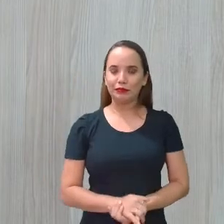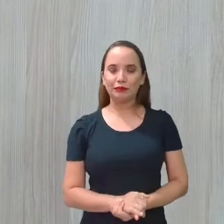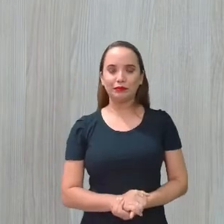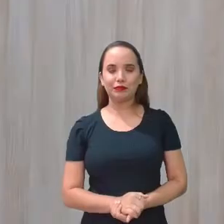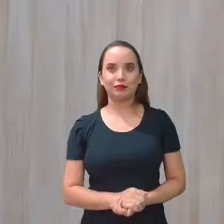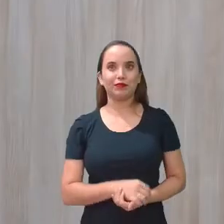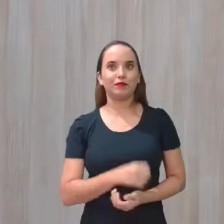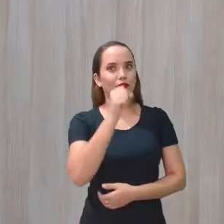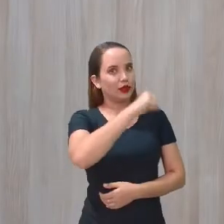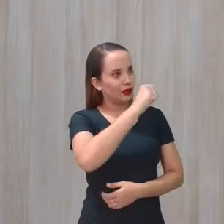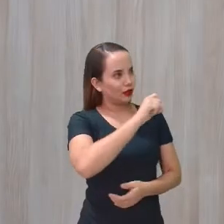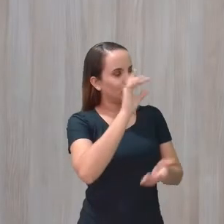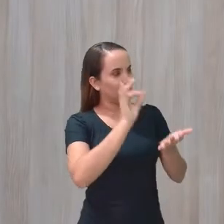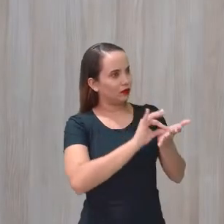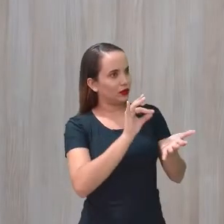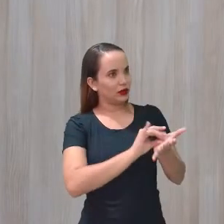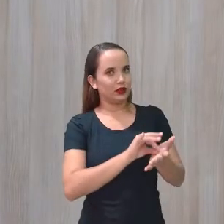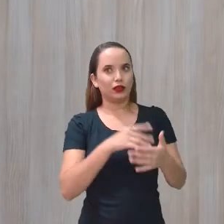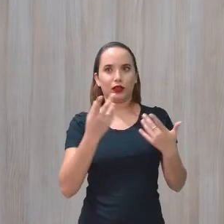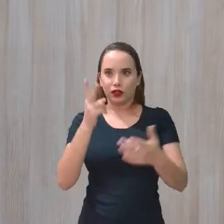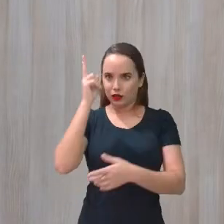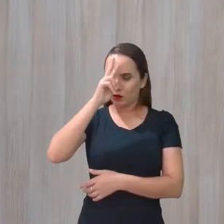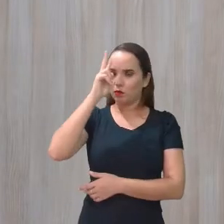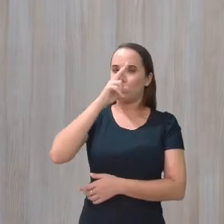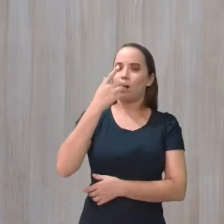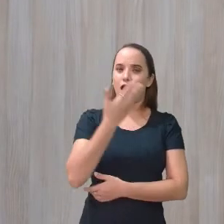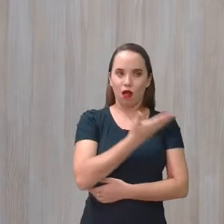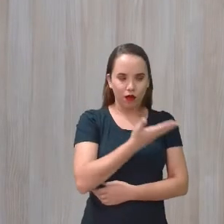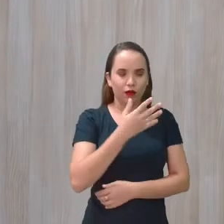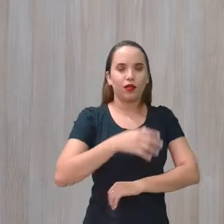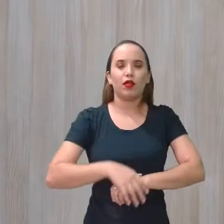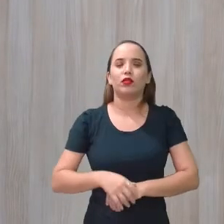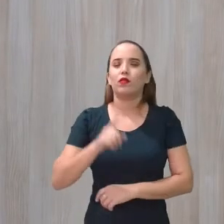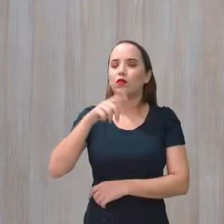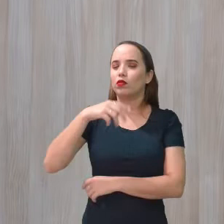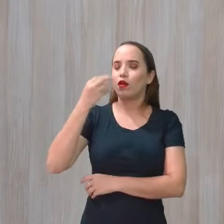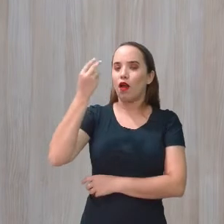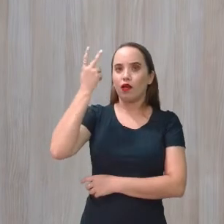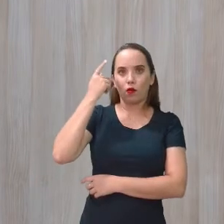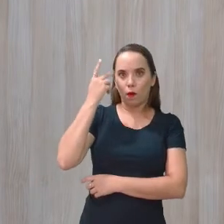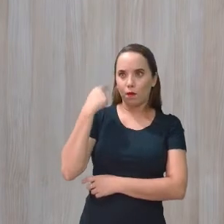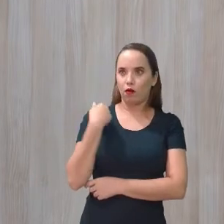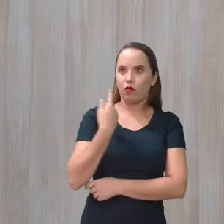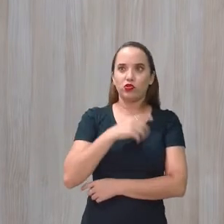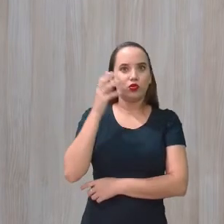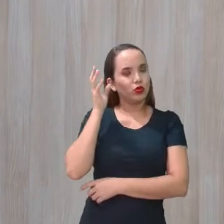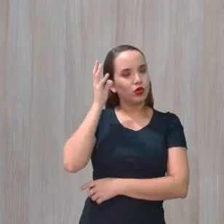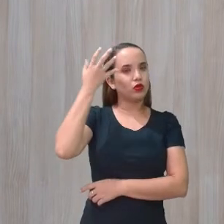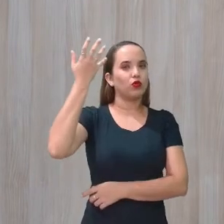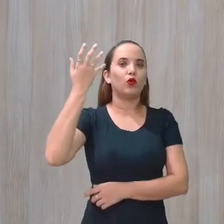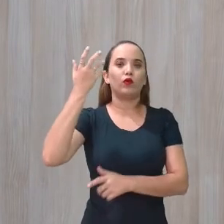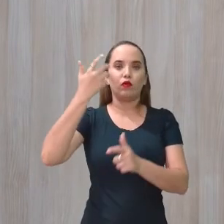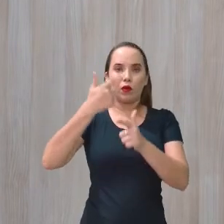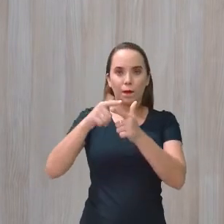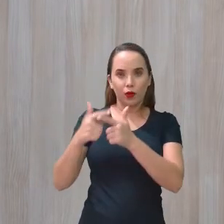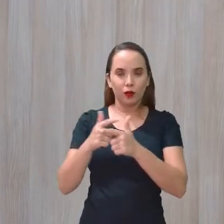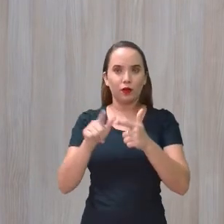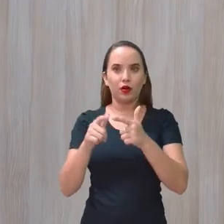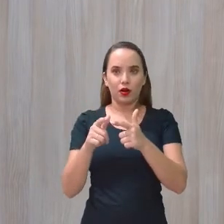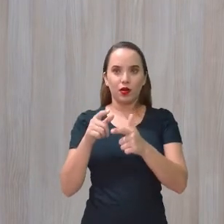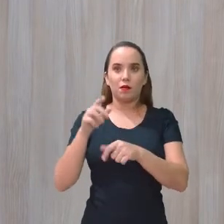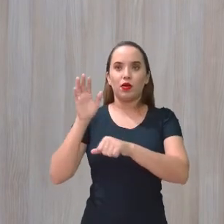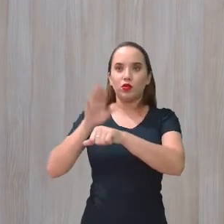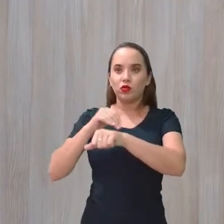Bem lembrado, Carol. É muito comum quando a gente vai resolver equações, a gente chamar aquela coisa de que quando